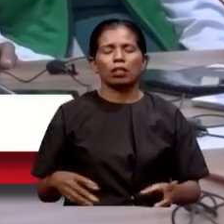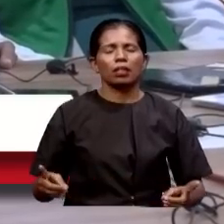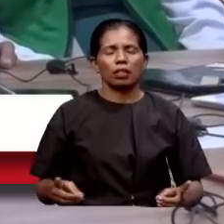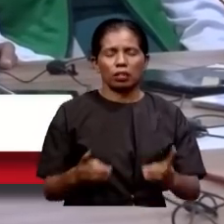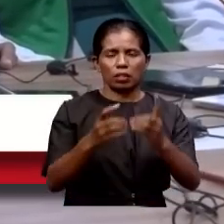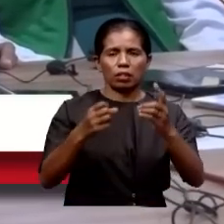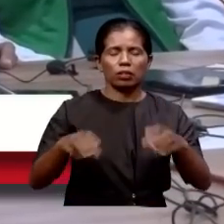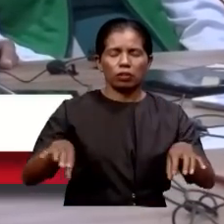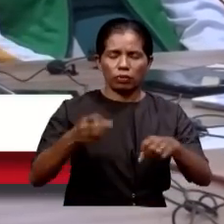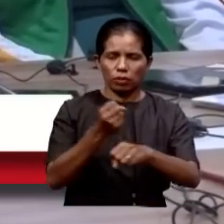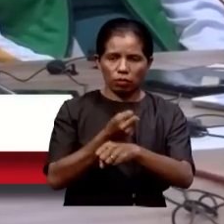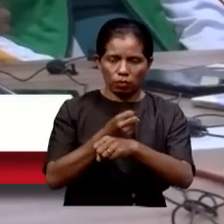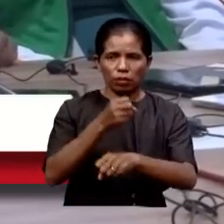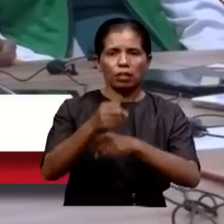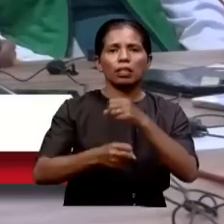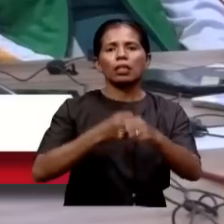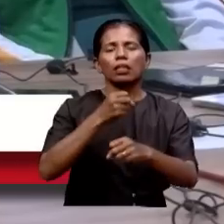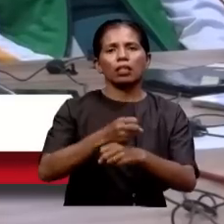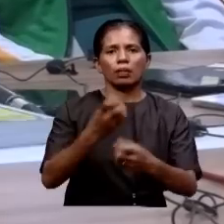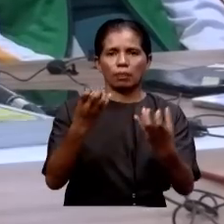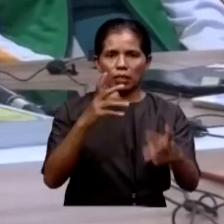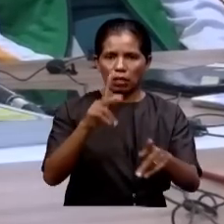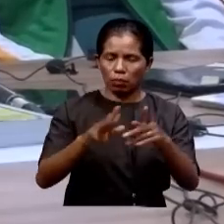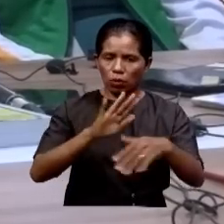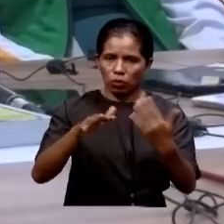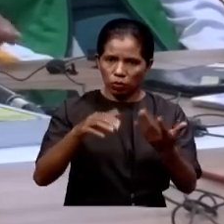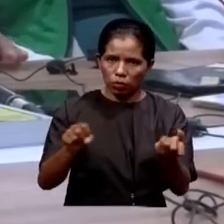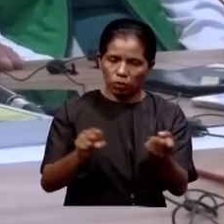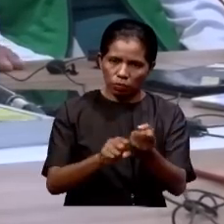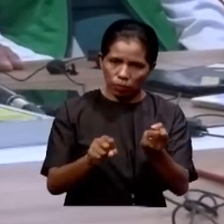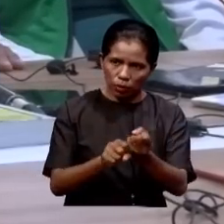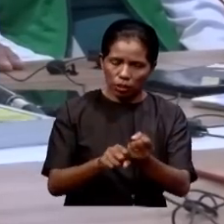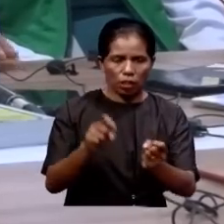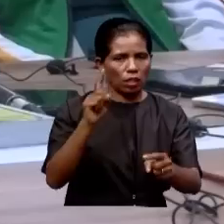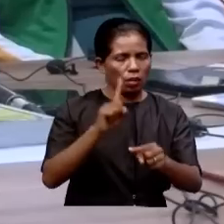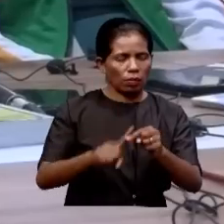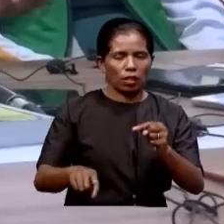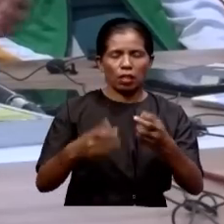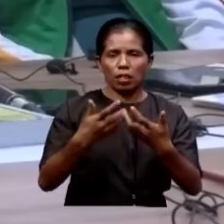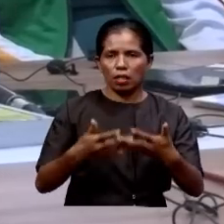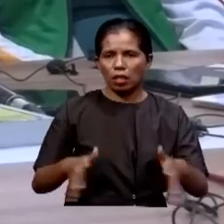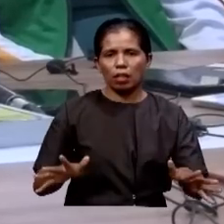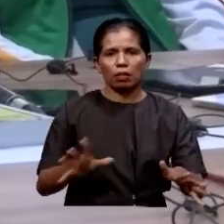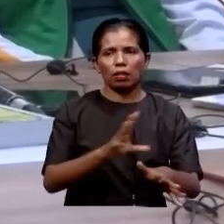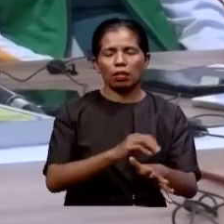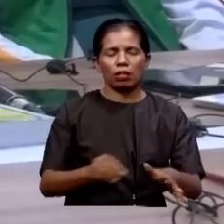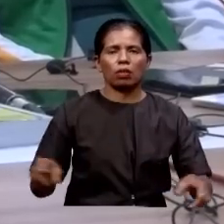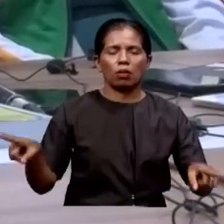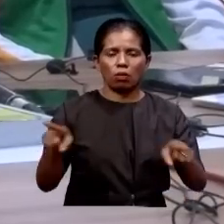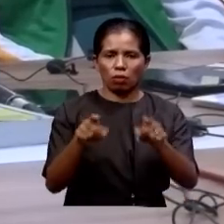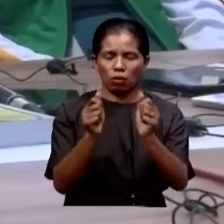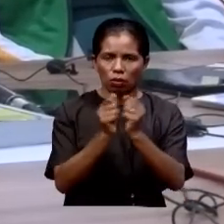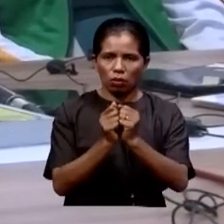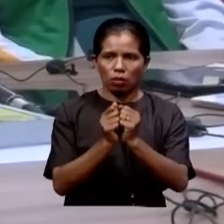danebeke, tinambarak e mahutuhutu, contribui, labele lakon le det ho ambisaun